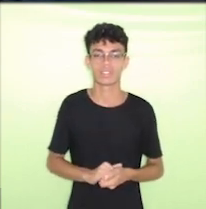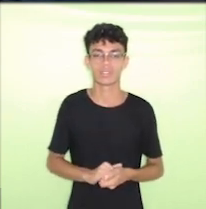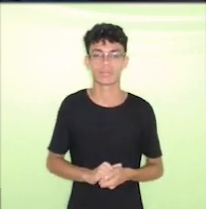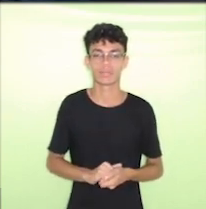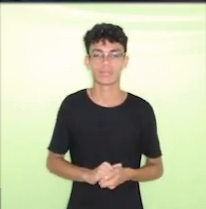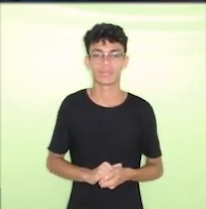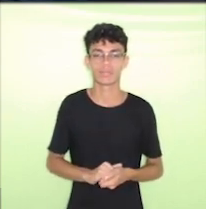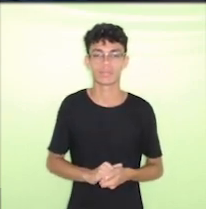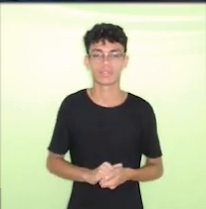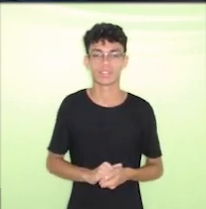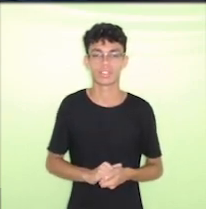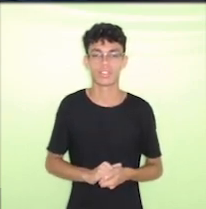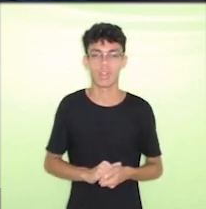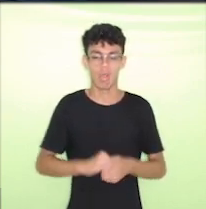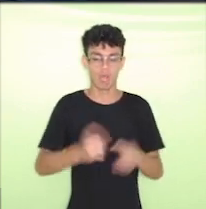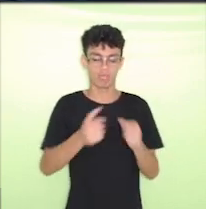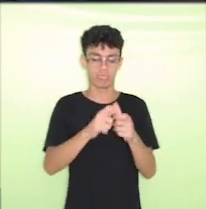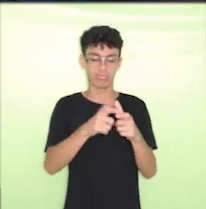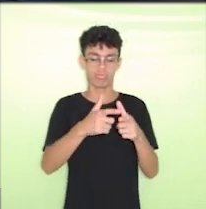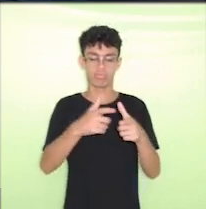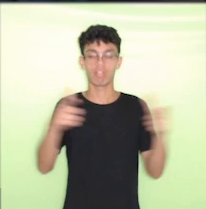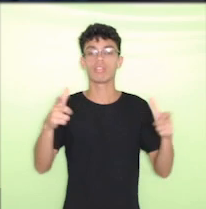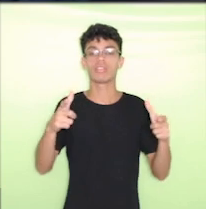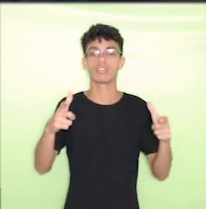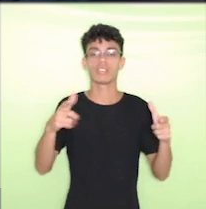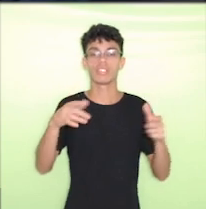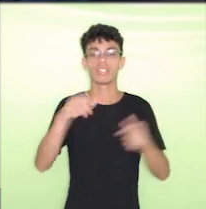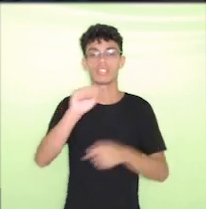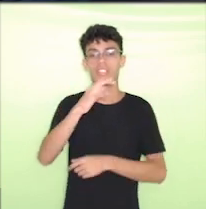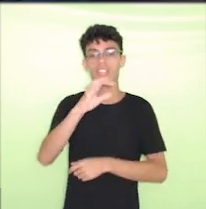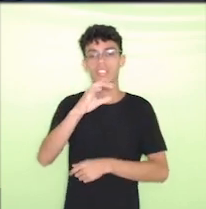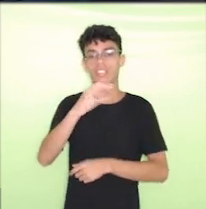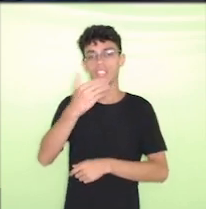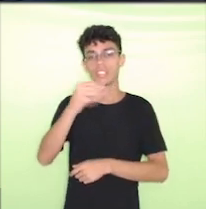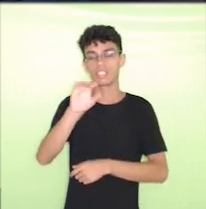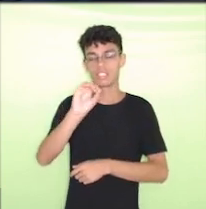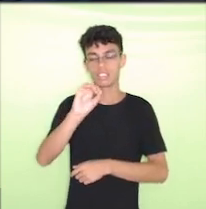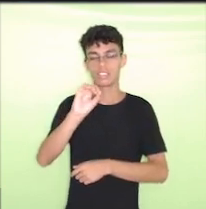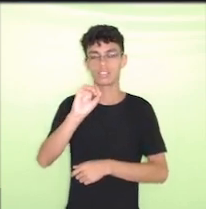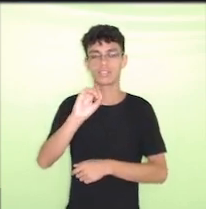expandiremos o núcleo da ação. Prove-a.